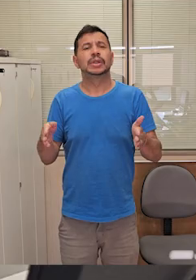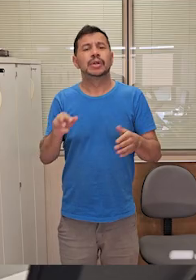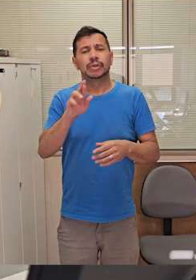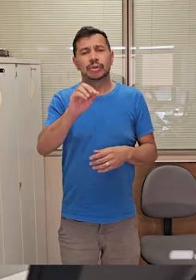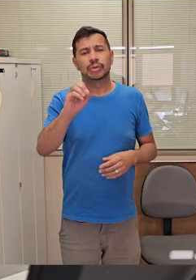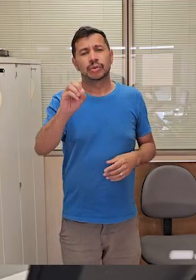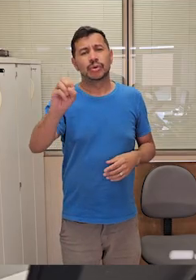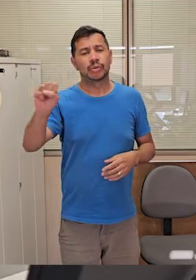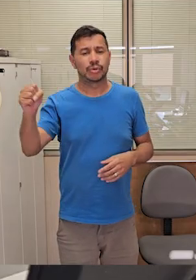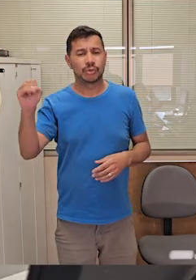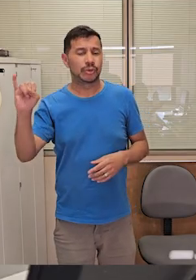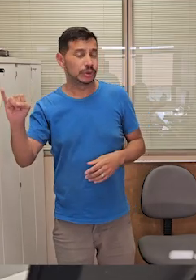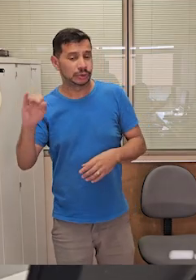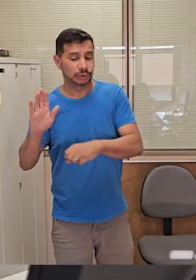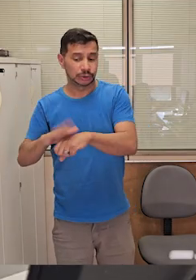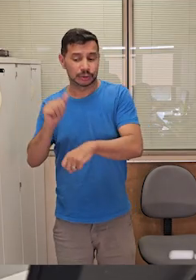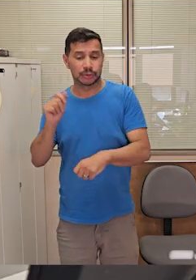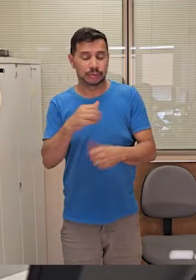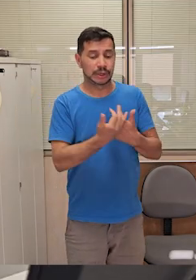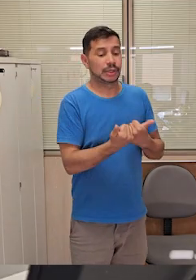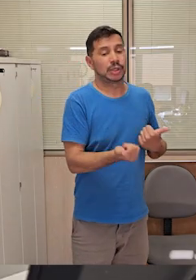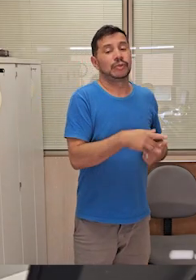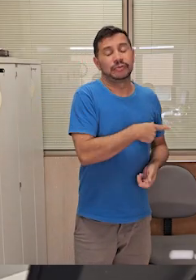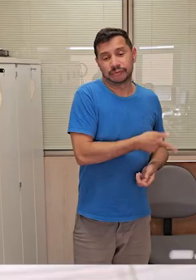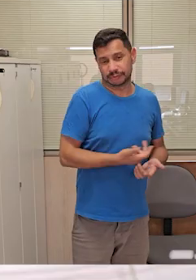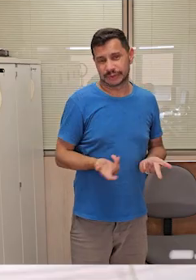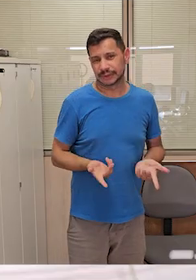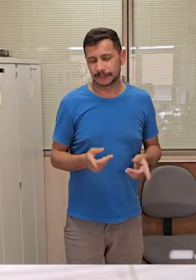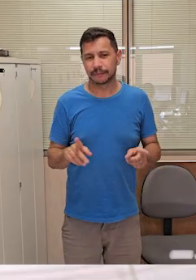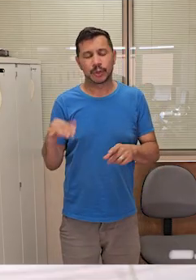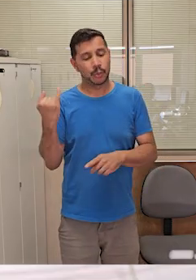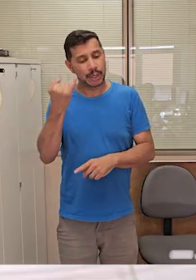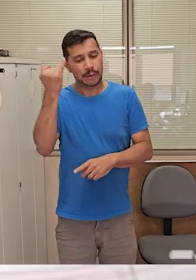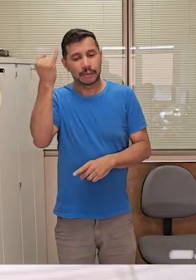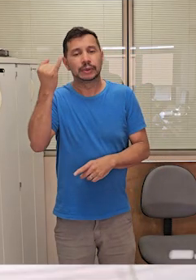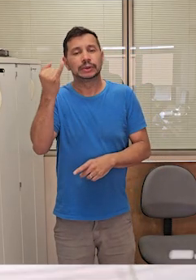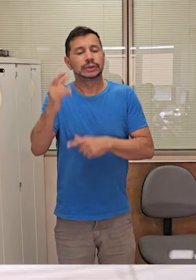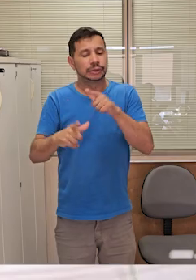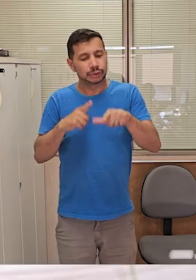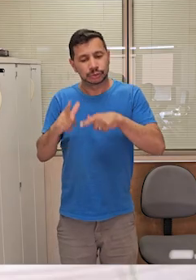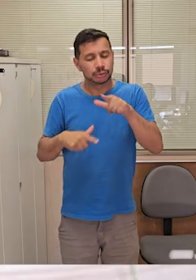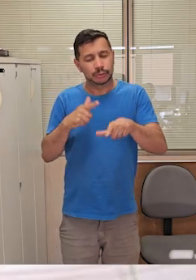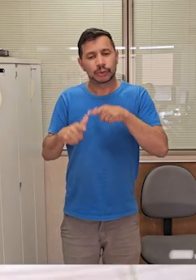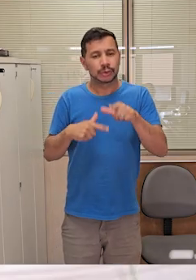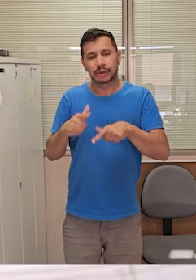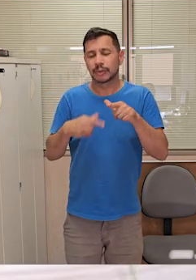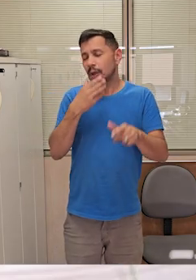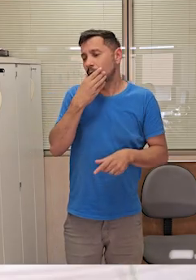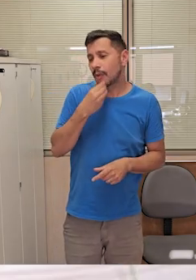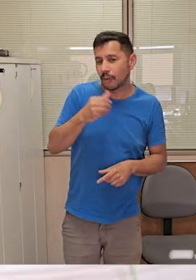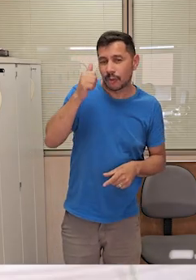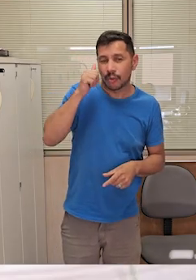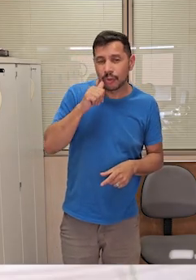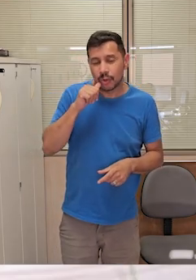motivos do qual o Rossi pegou o Toschi para ser seu vice. Sua liderança foi fundamental na organização dos trabalhadores